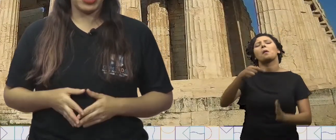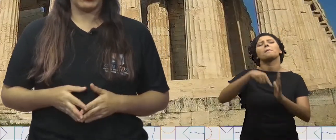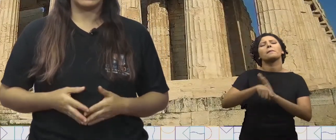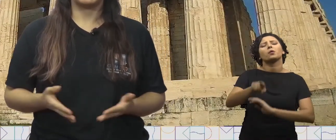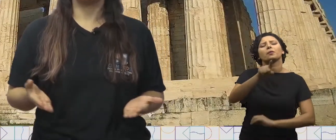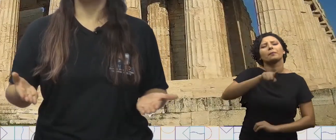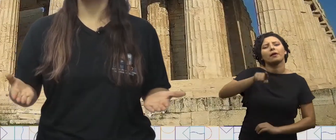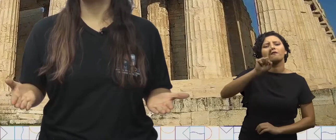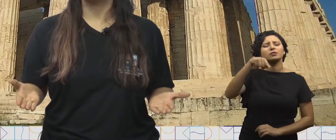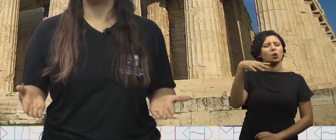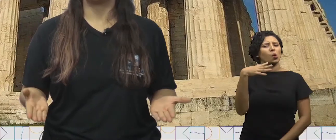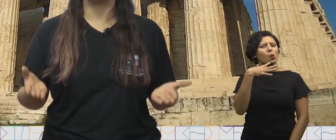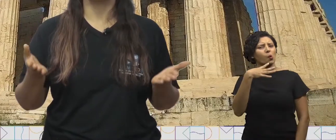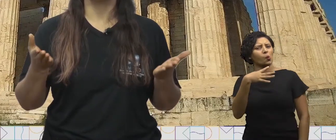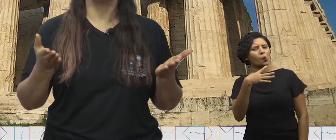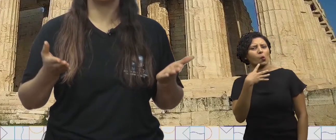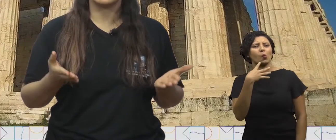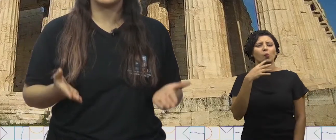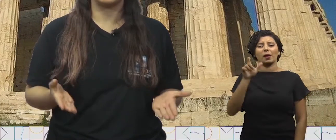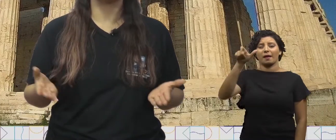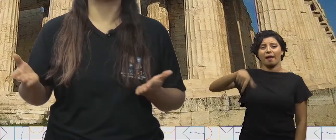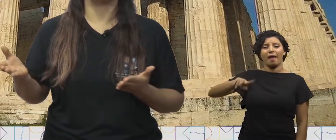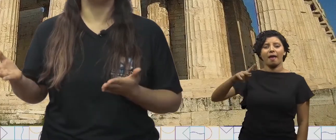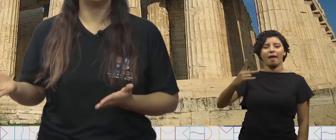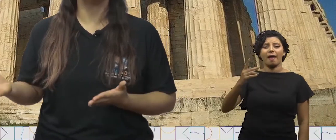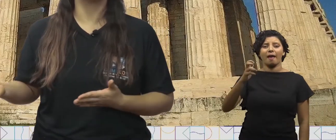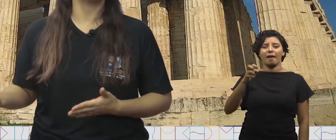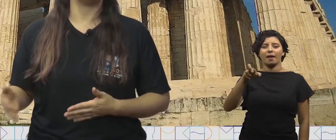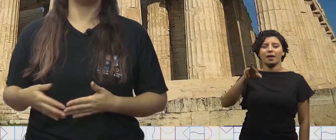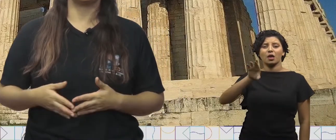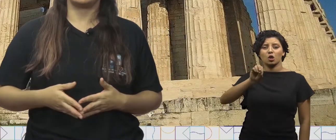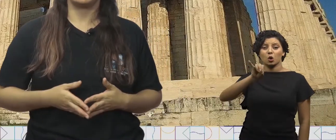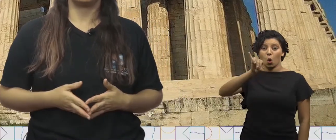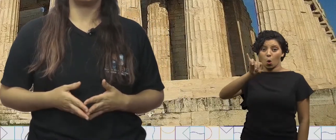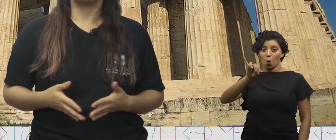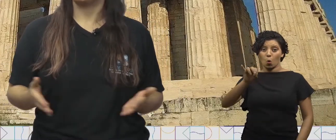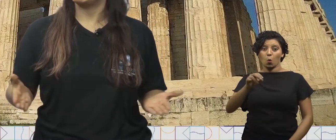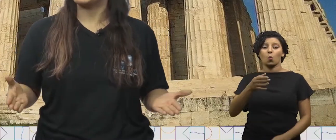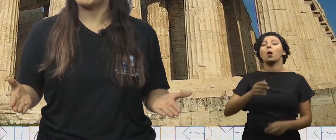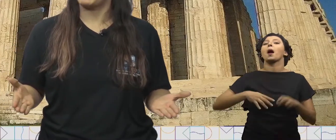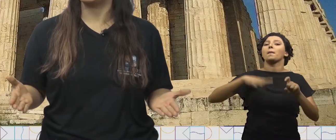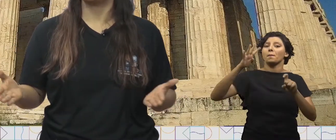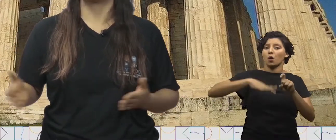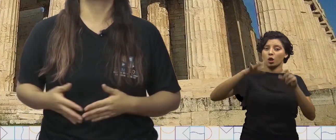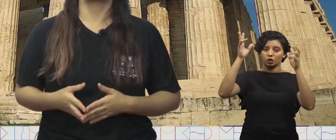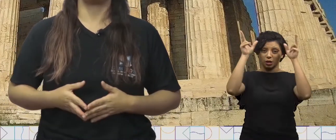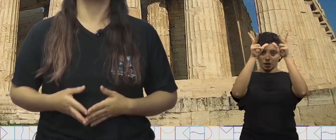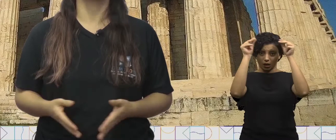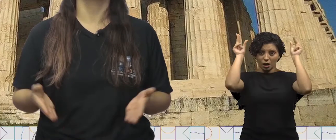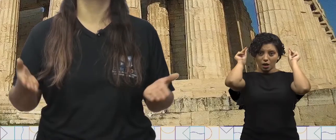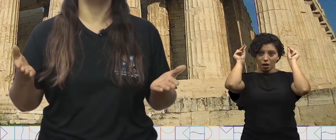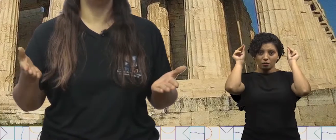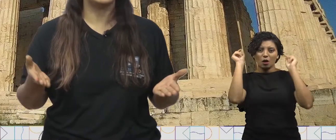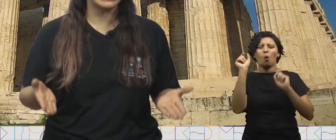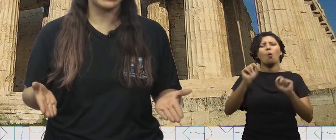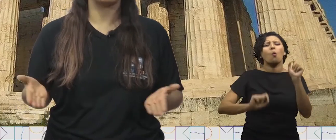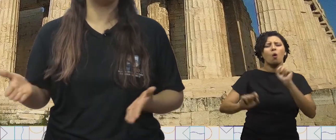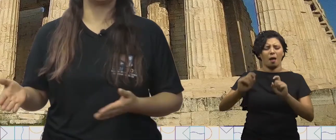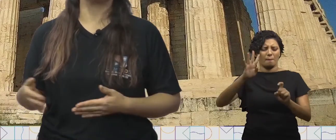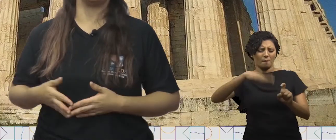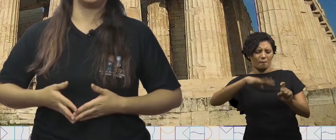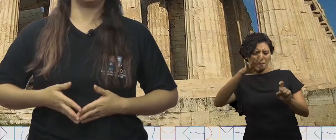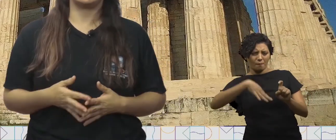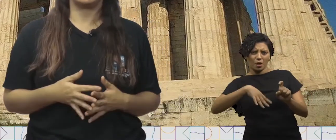uma pergunta. Você conhece os heróis da mitologia grega? Você pode estar se perguntando o que